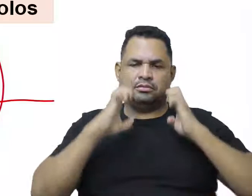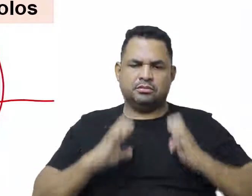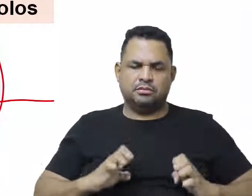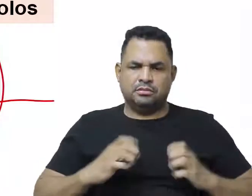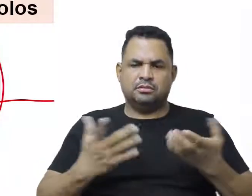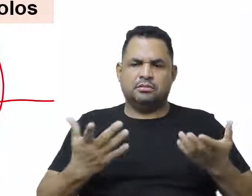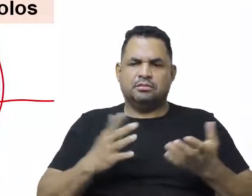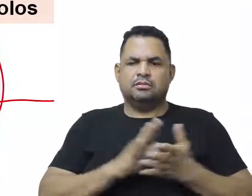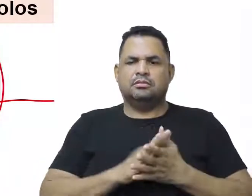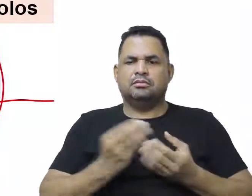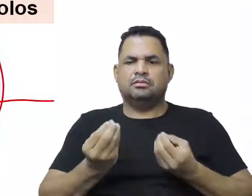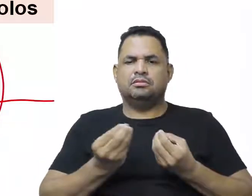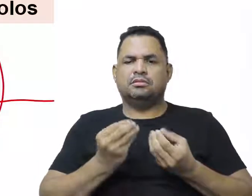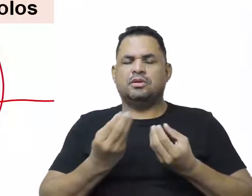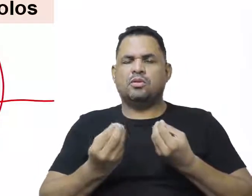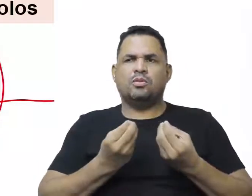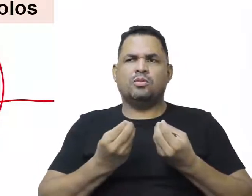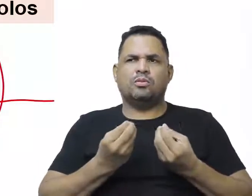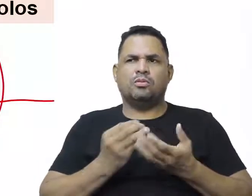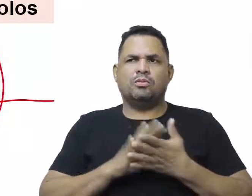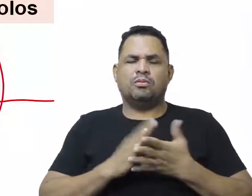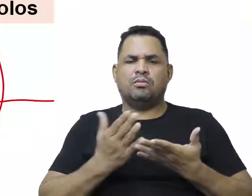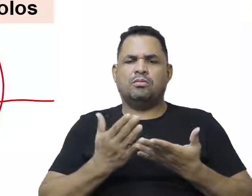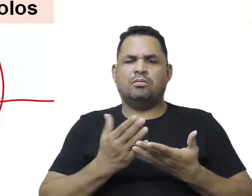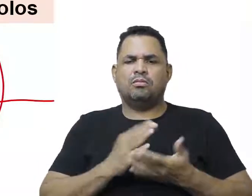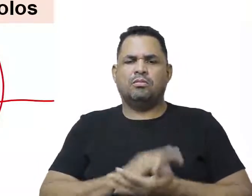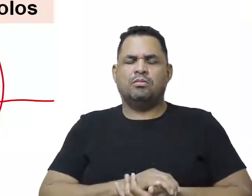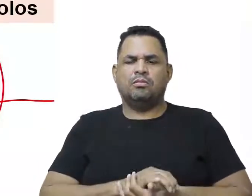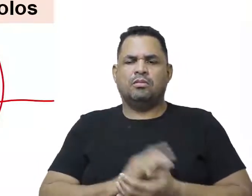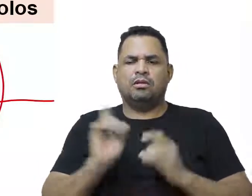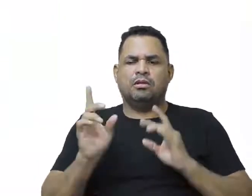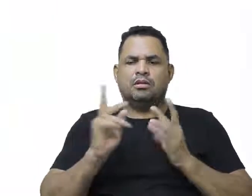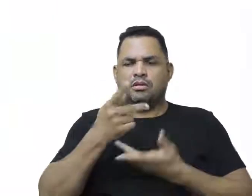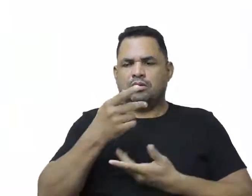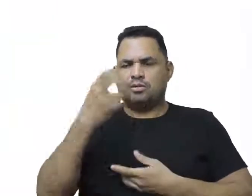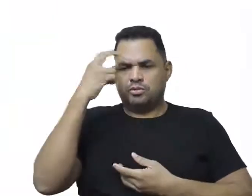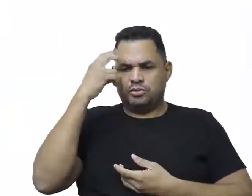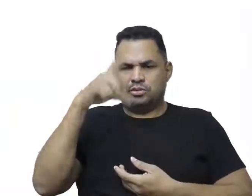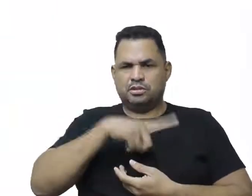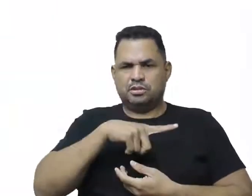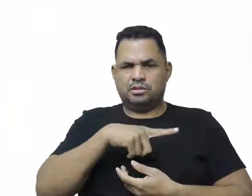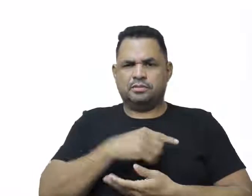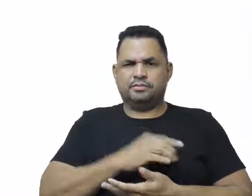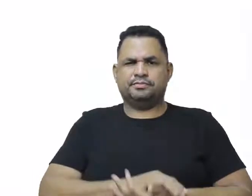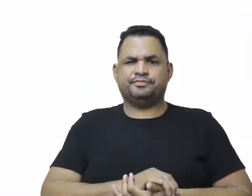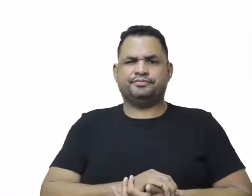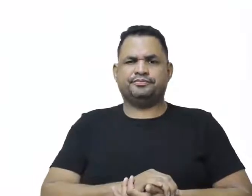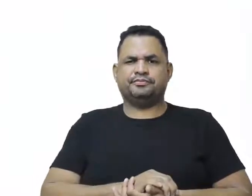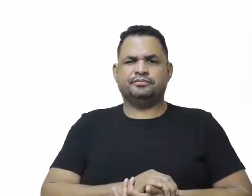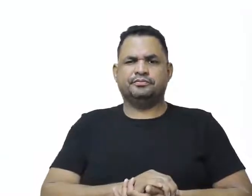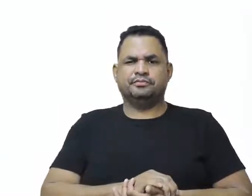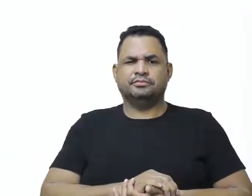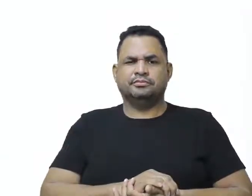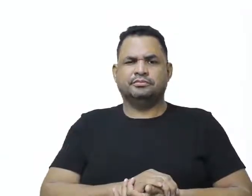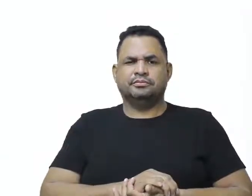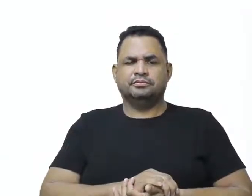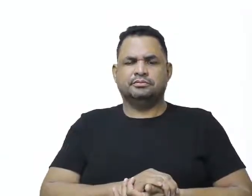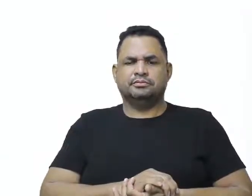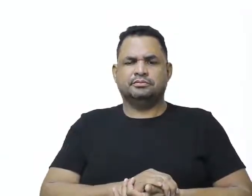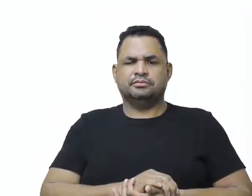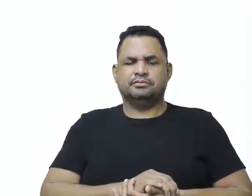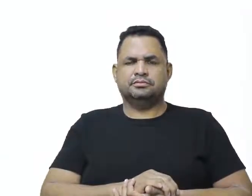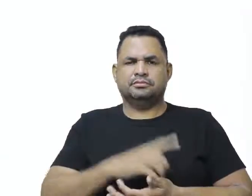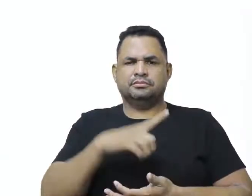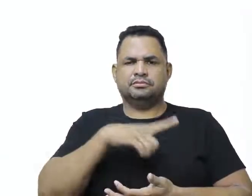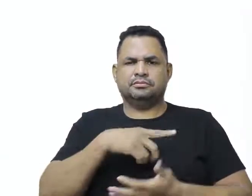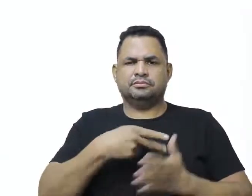ética as condutas né que cada cultura atrás ó Oi e a gente tem ali